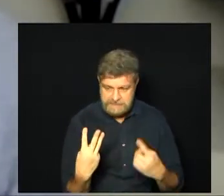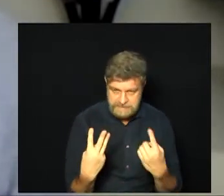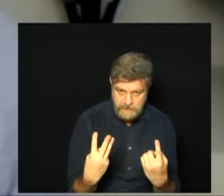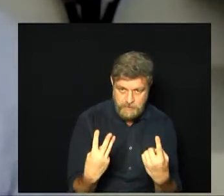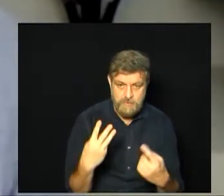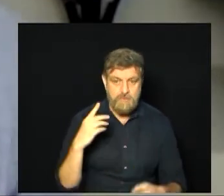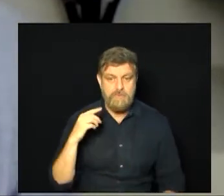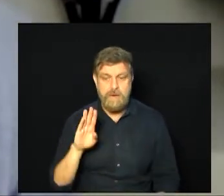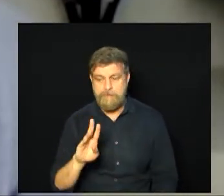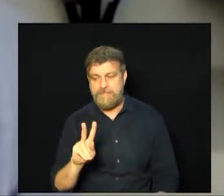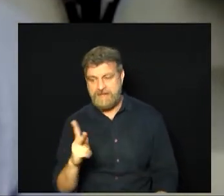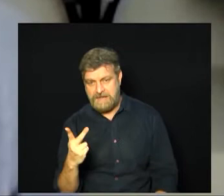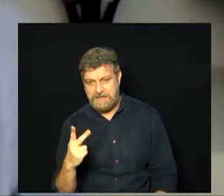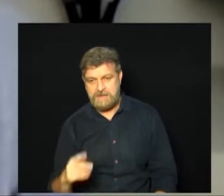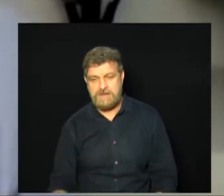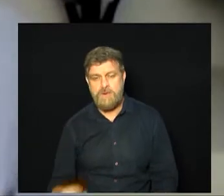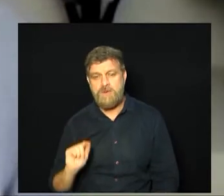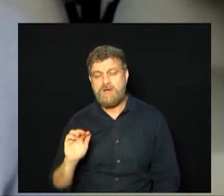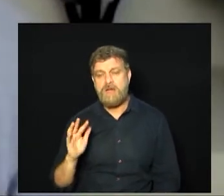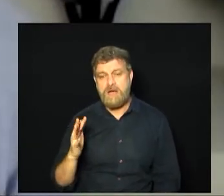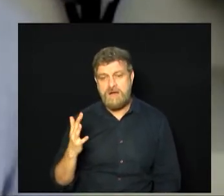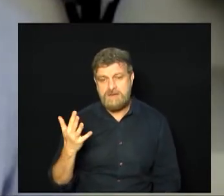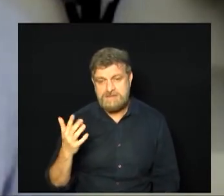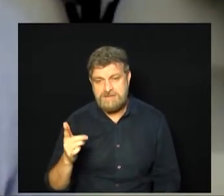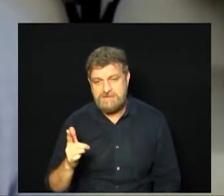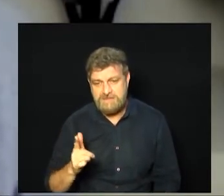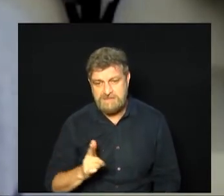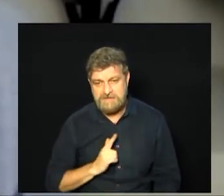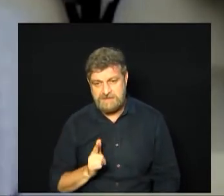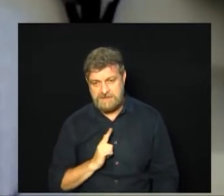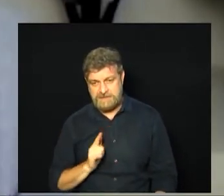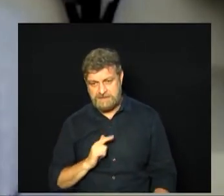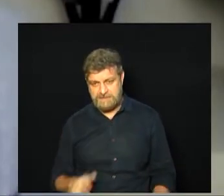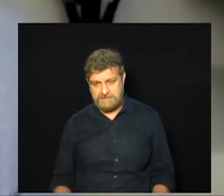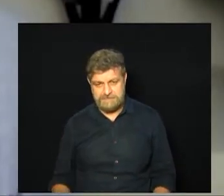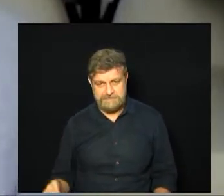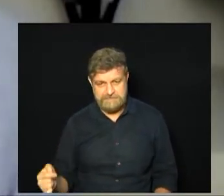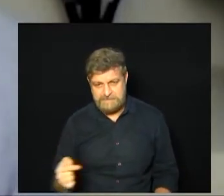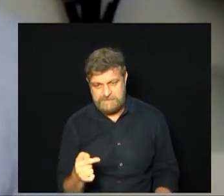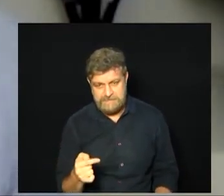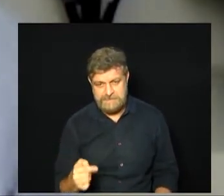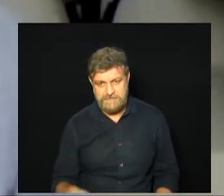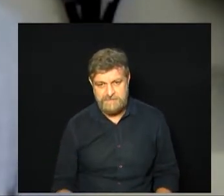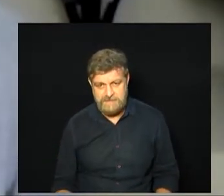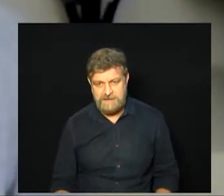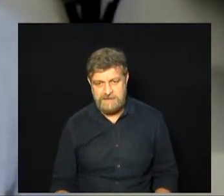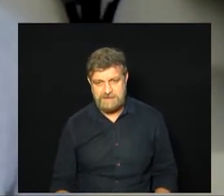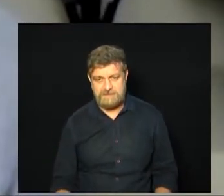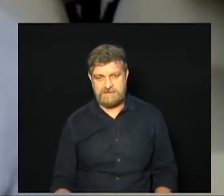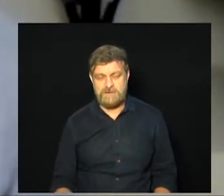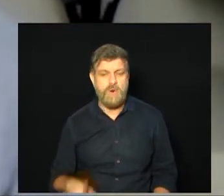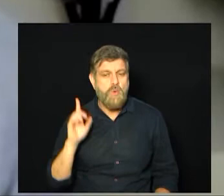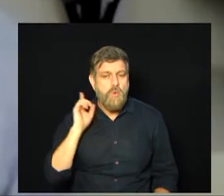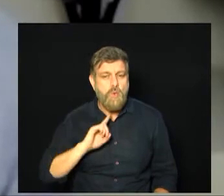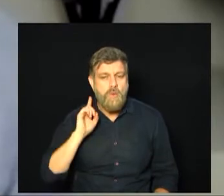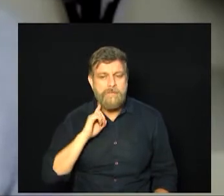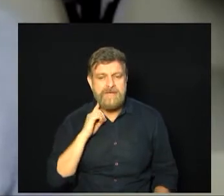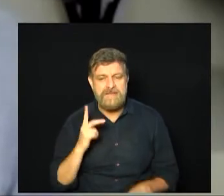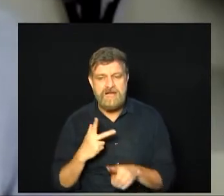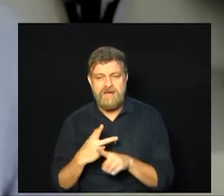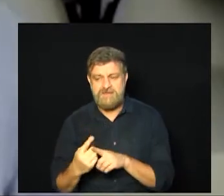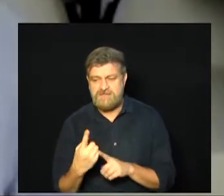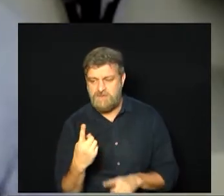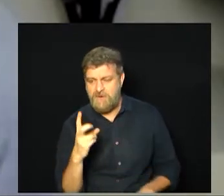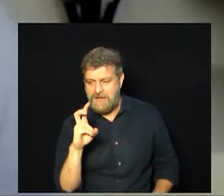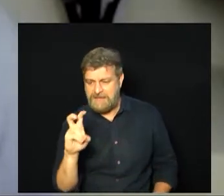Belo Horizonte. Nossa. Só que teve um set lá que o Minas ganhou, acho que de 15-1,